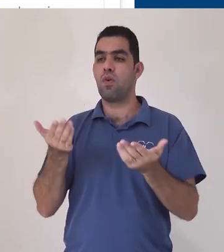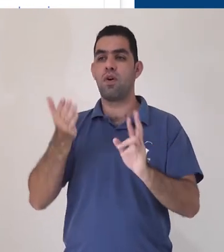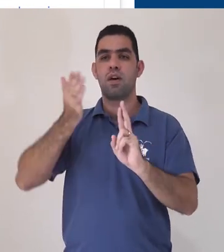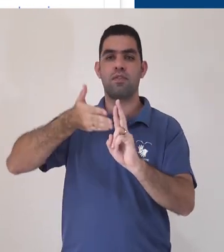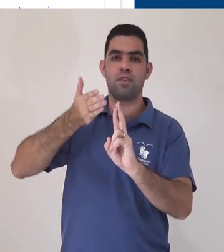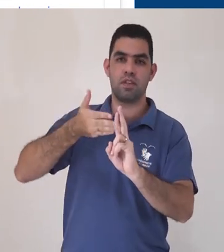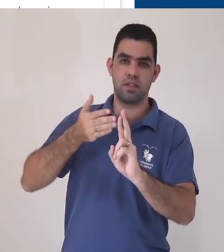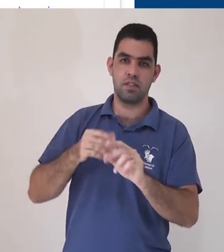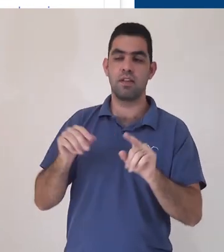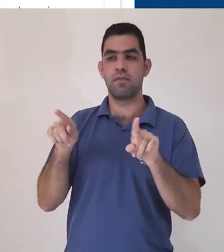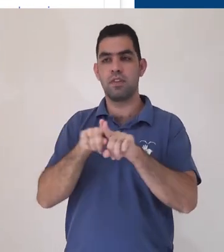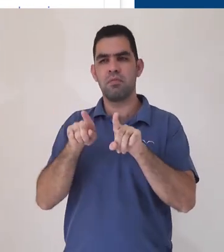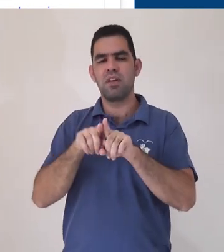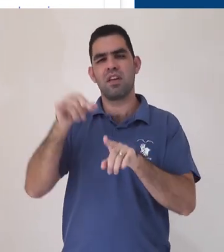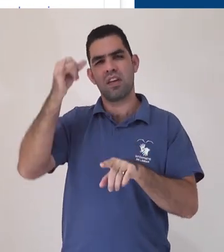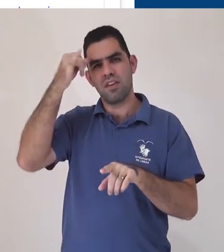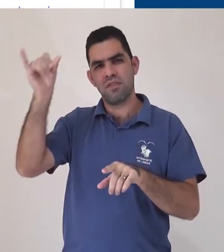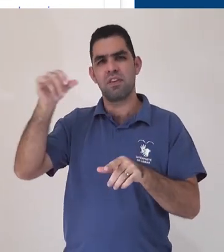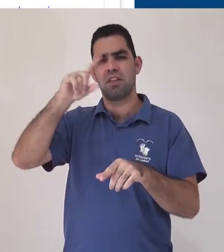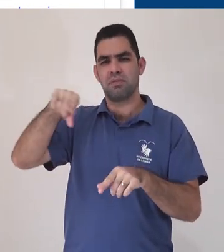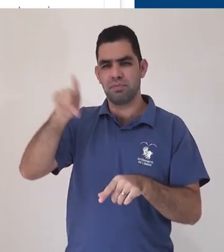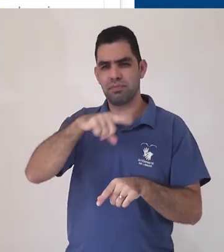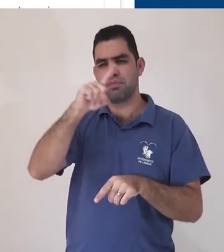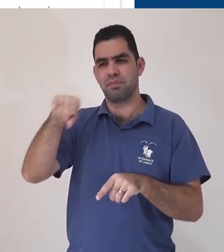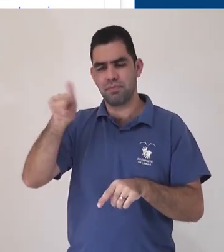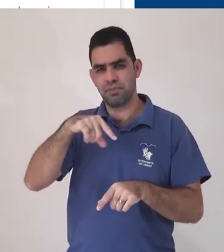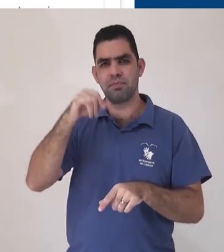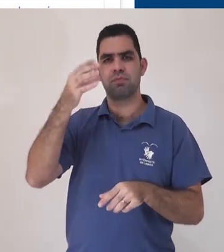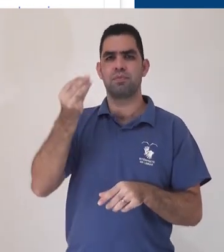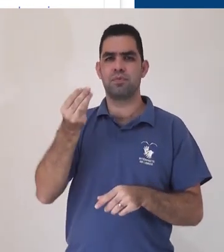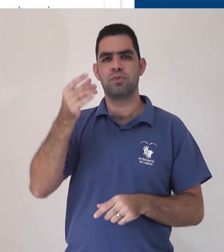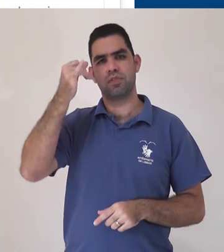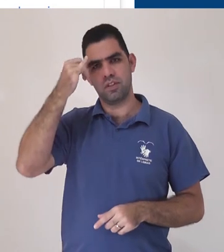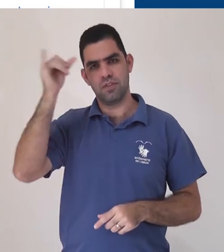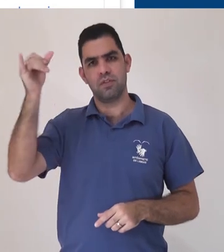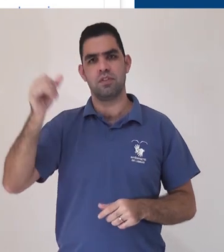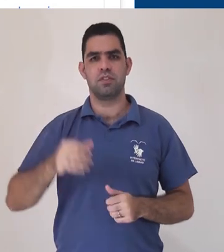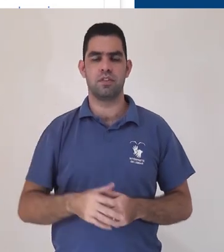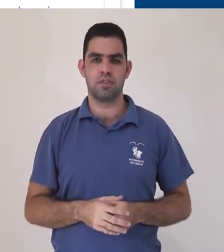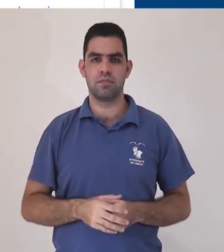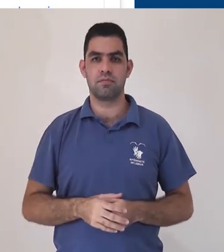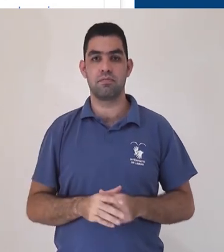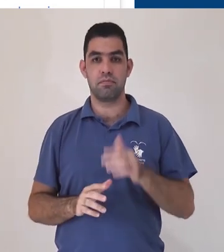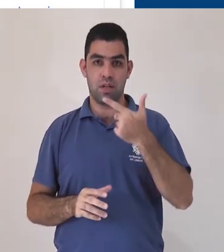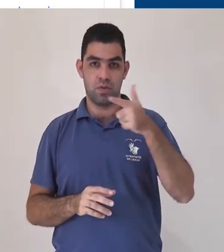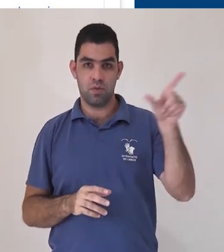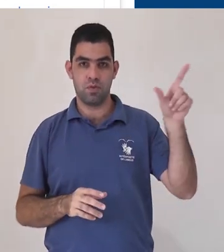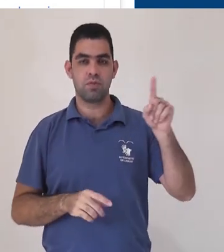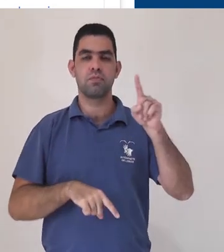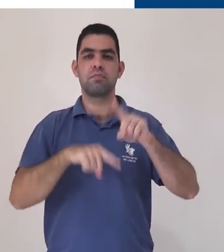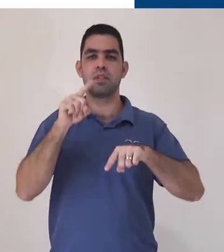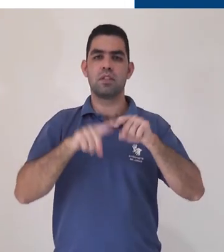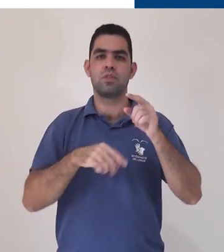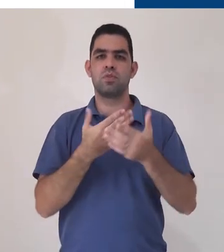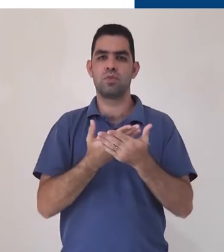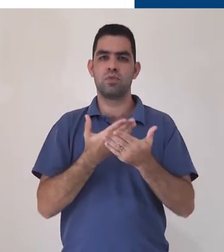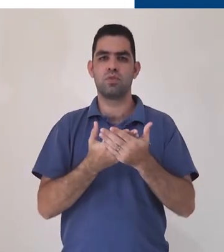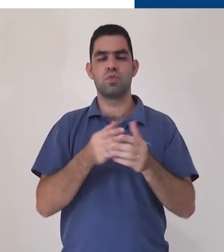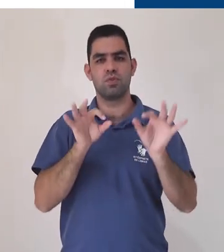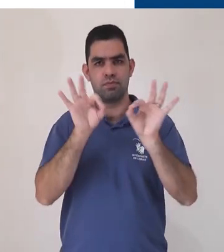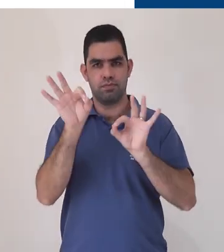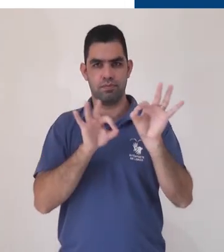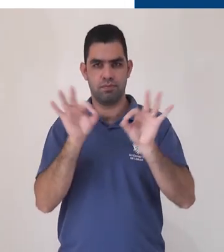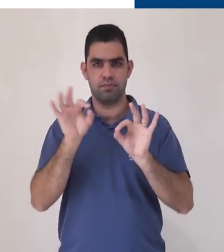e também evitar usar desse recurso de cancelamento agora falando em um material que